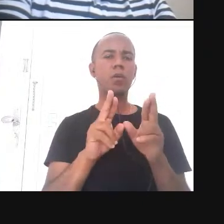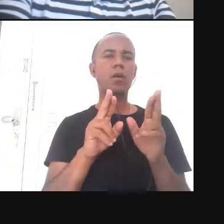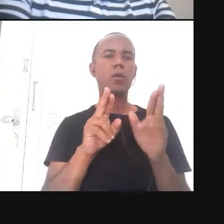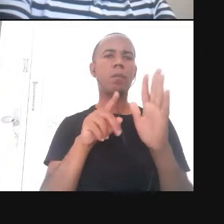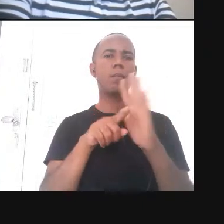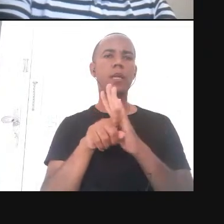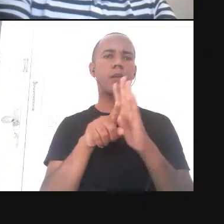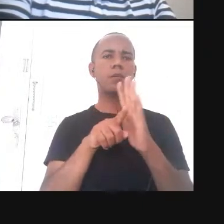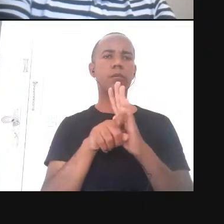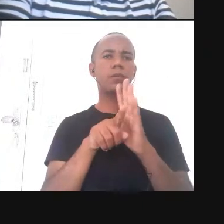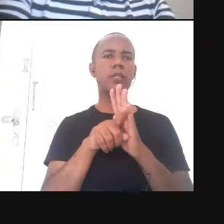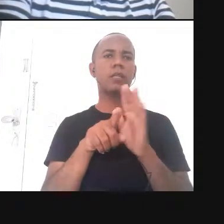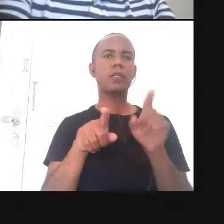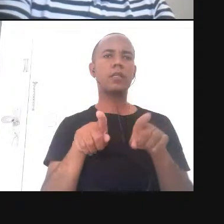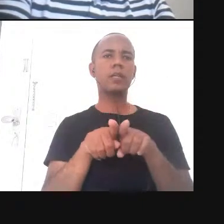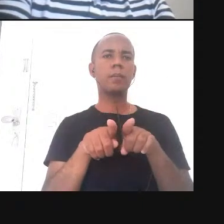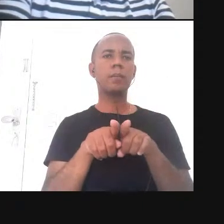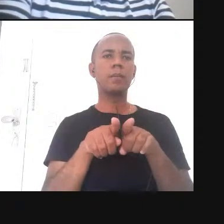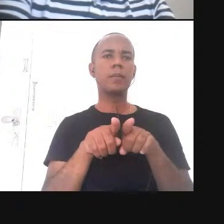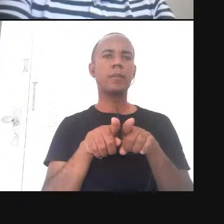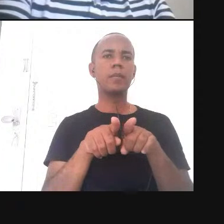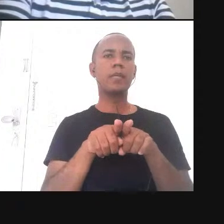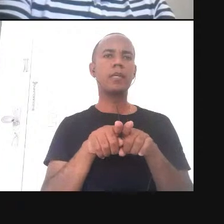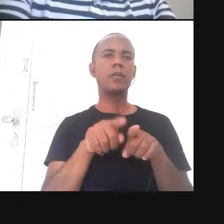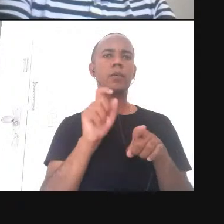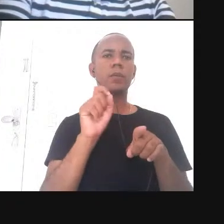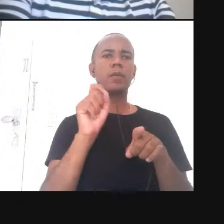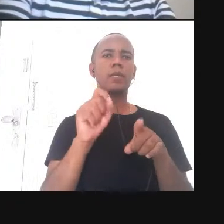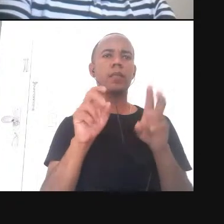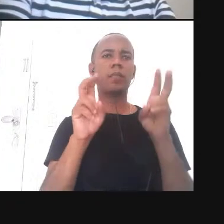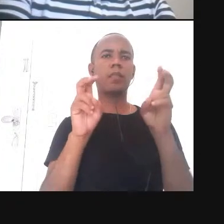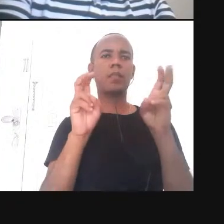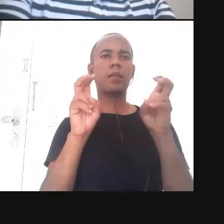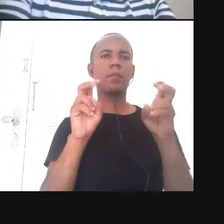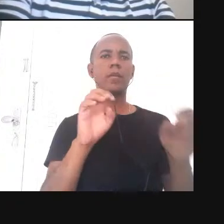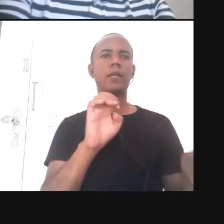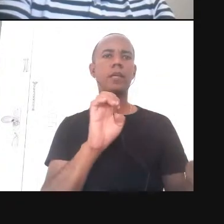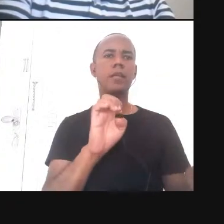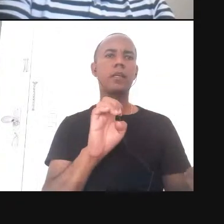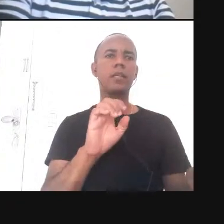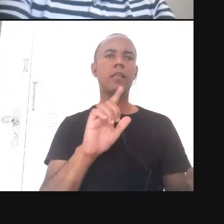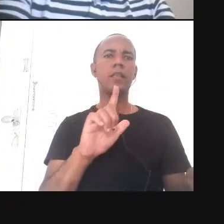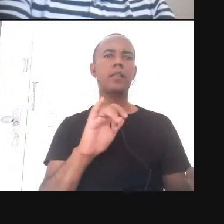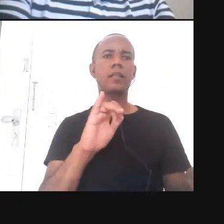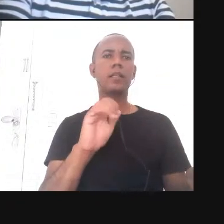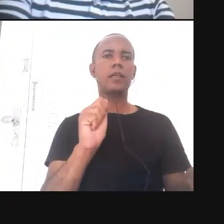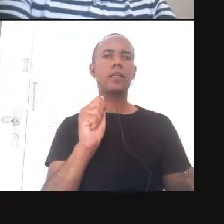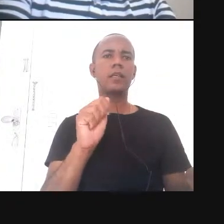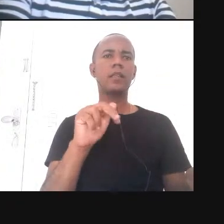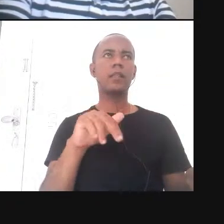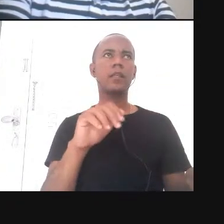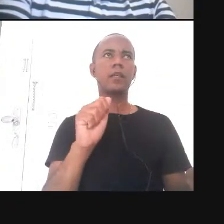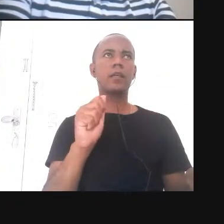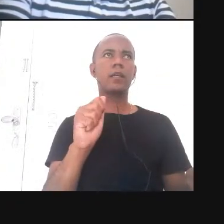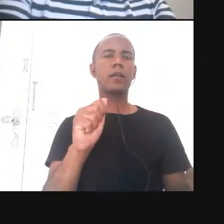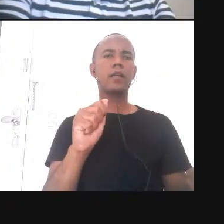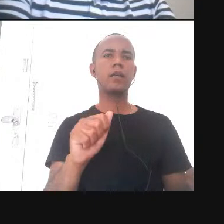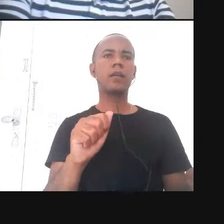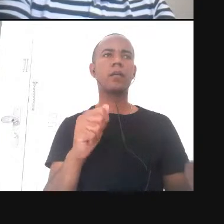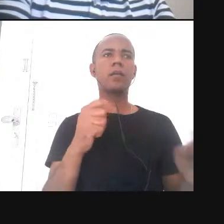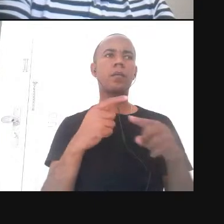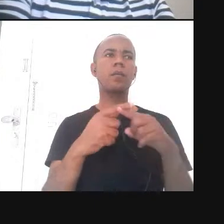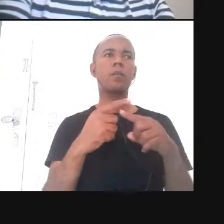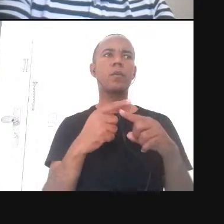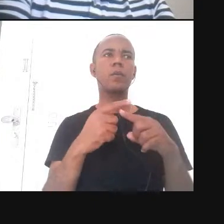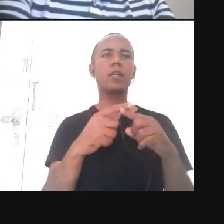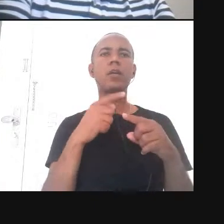do comentário da Eliane. Avança, avança. Porque eu não te consigo ouvir neste momento em perfeita